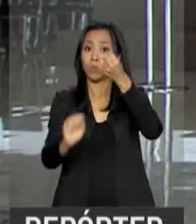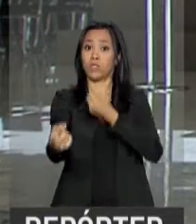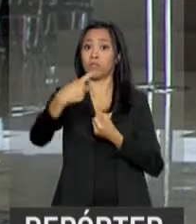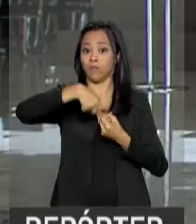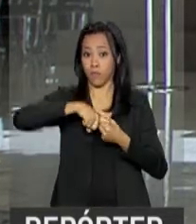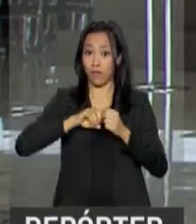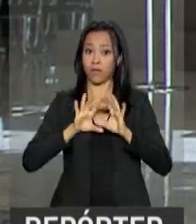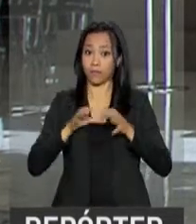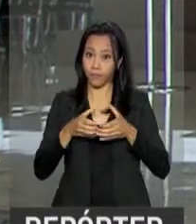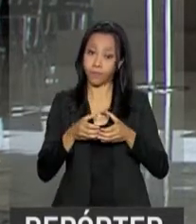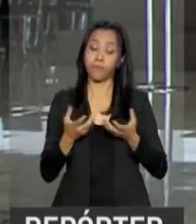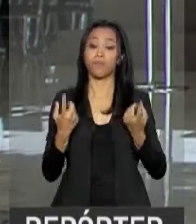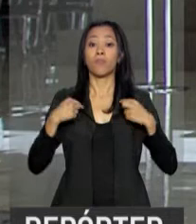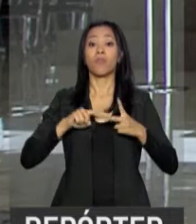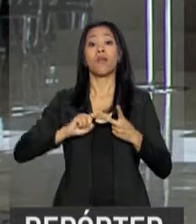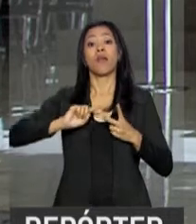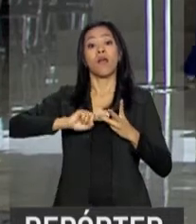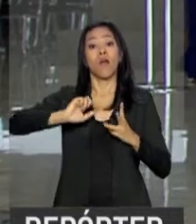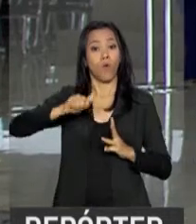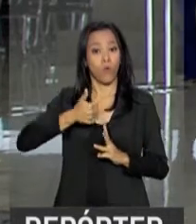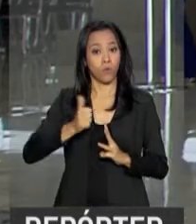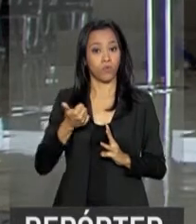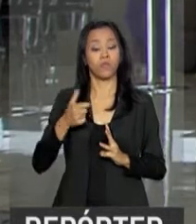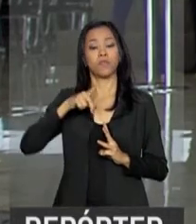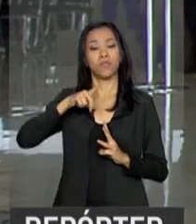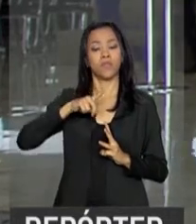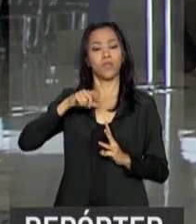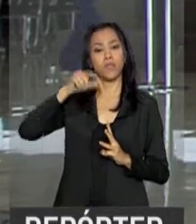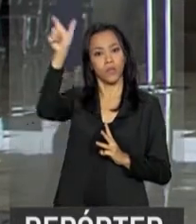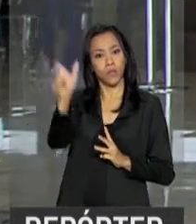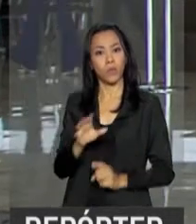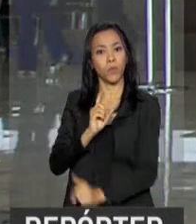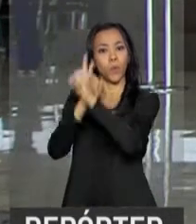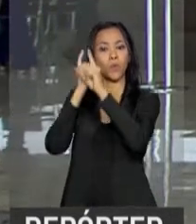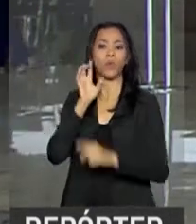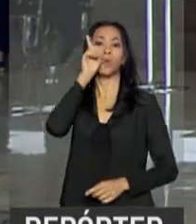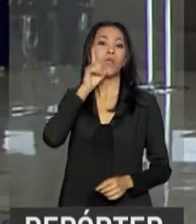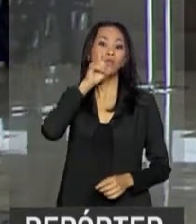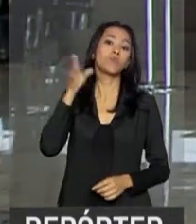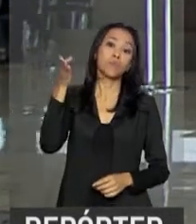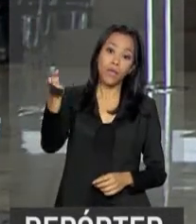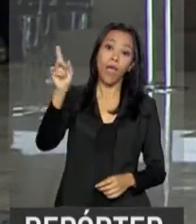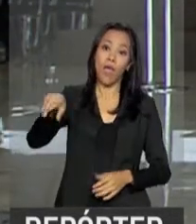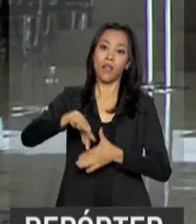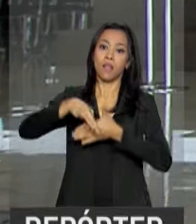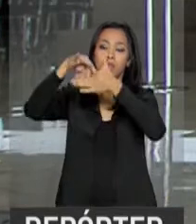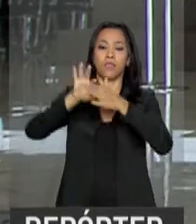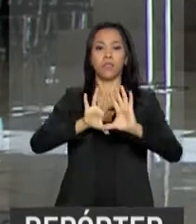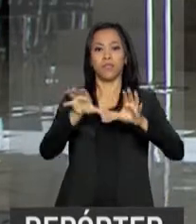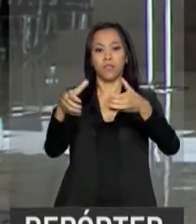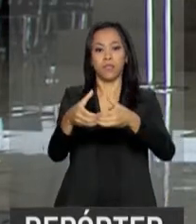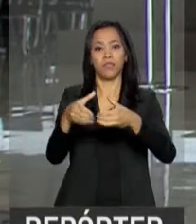em seguida às 11 horas o encontro será com o deputado o deputado celso russomanno que é líder do partido republicano